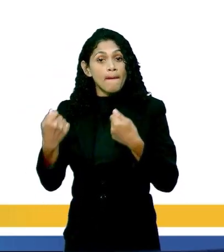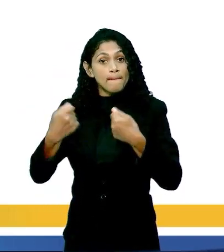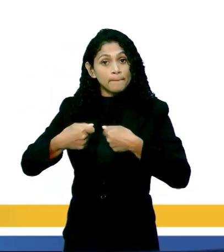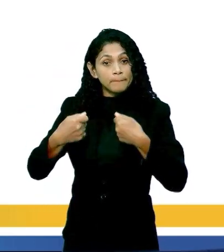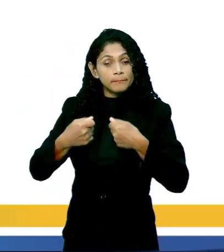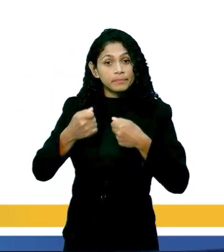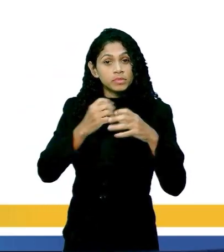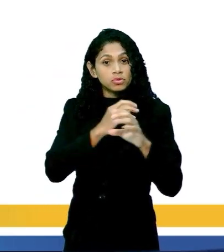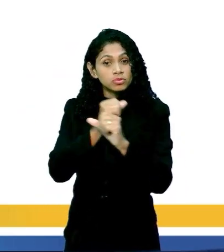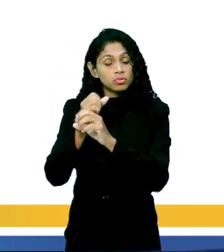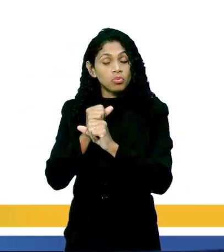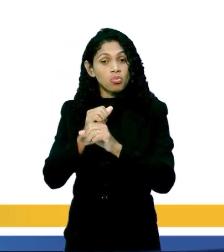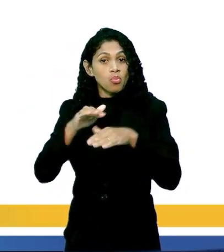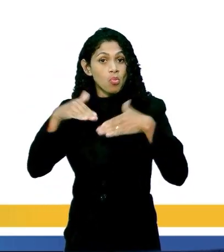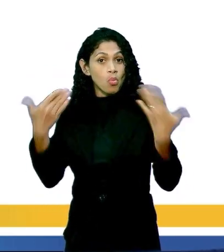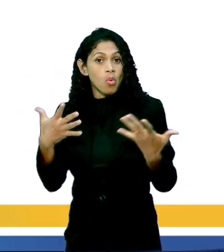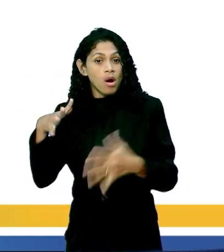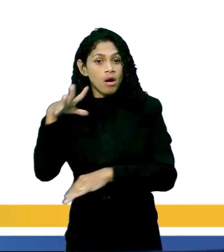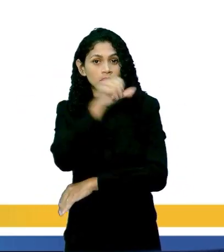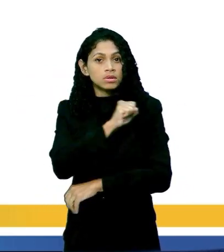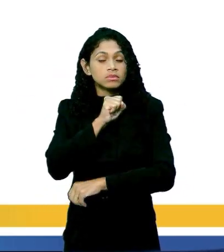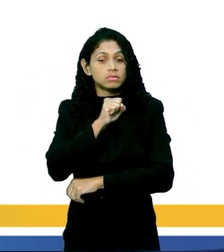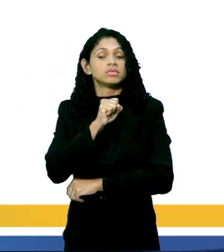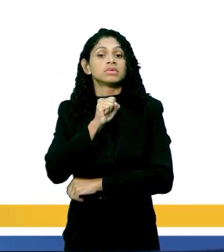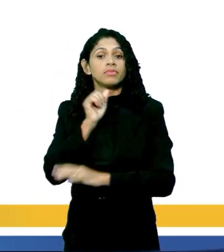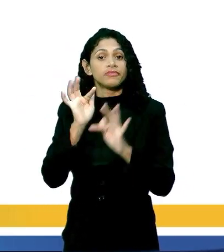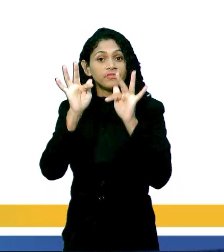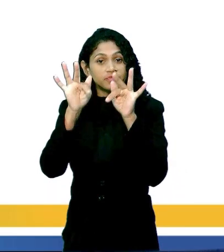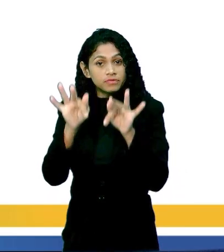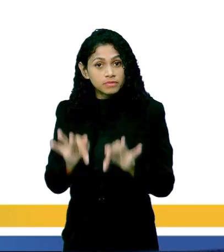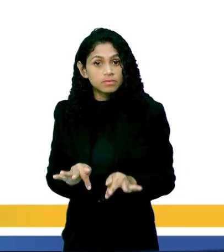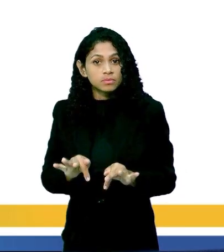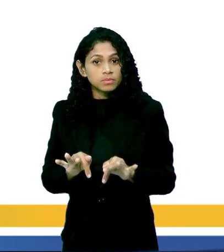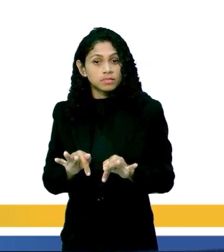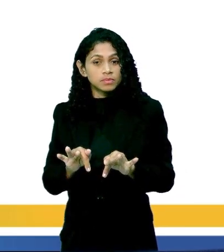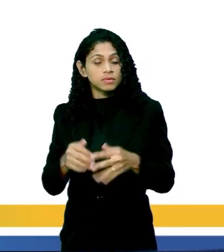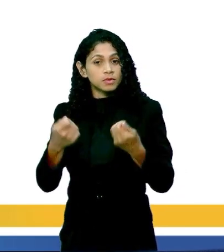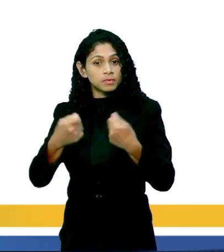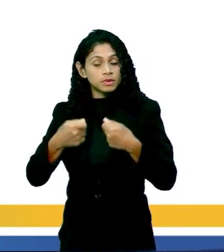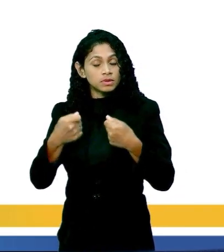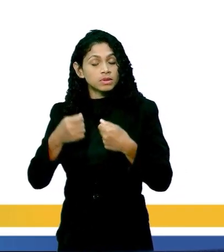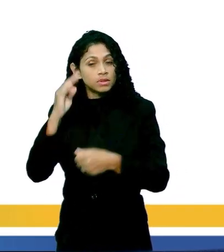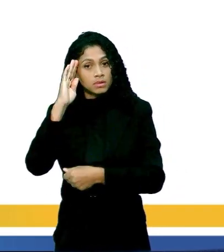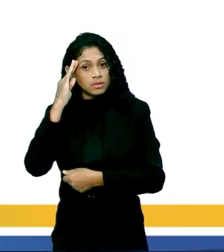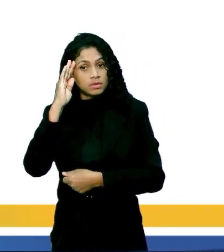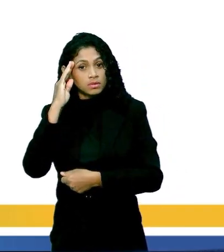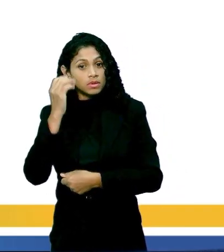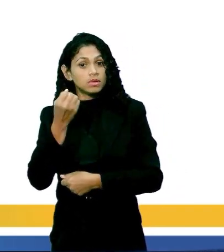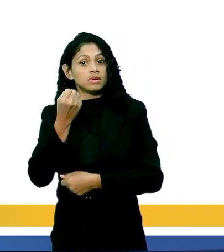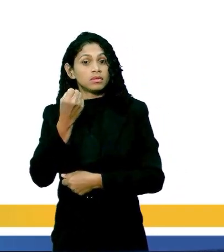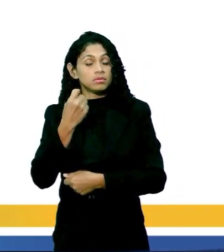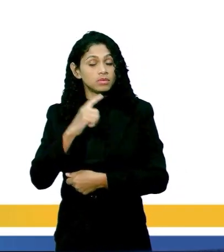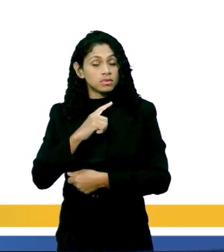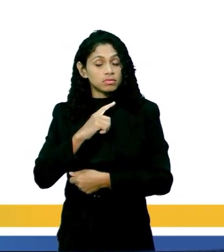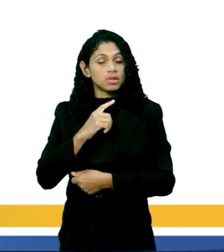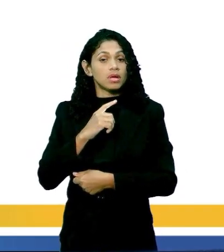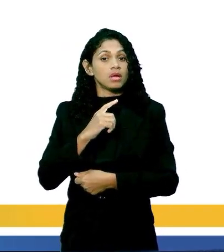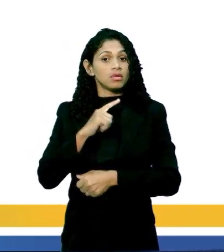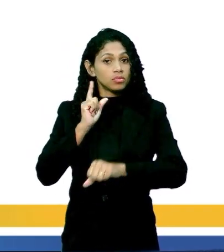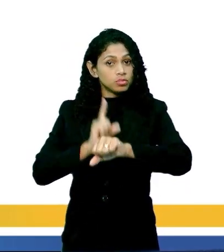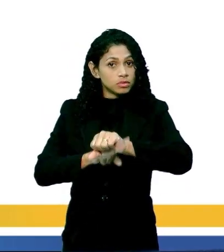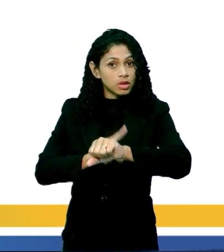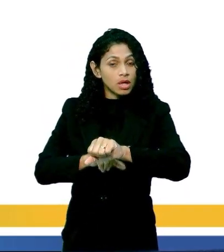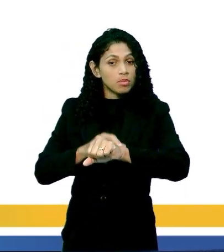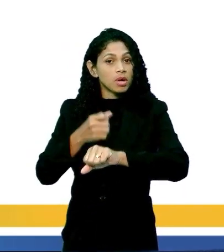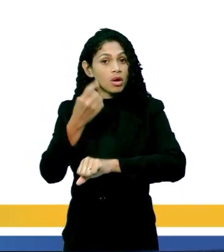sua velocidade final. E o tempo a gente tem, que é 1 segundo, 5 segundos e 10 segundos. E a aceleração, 9,8. Utilizando a